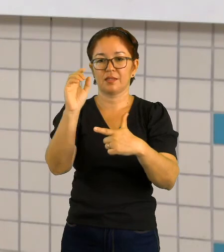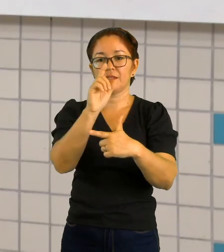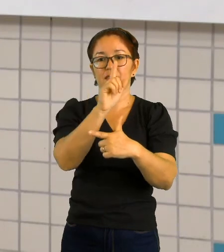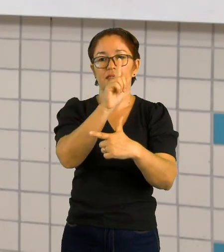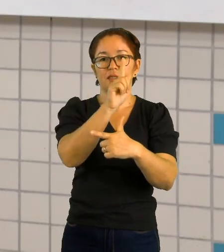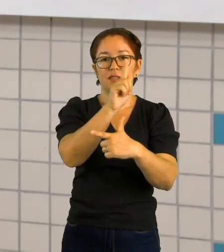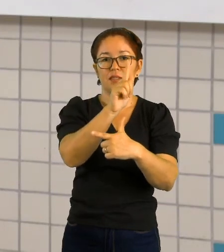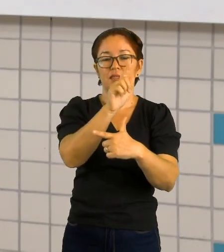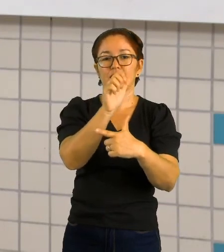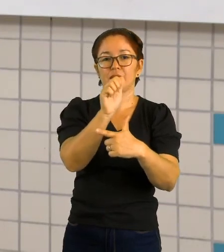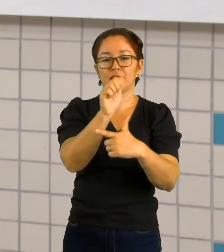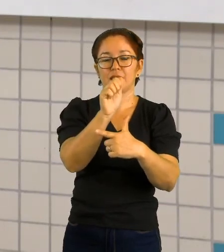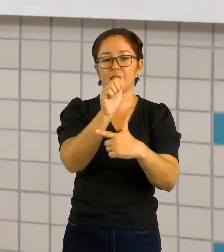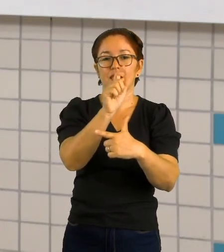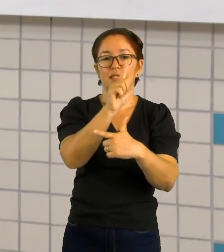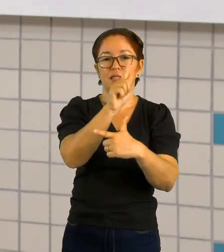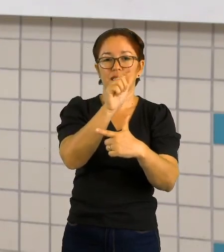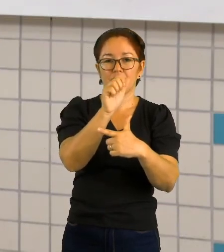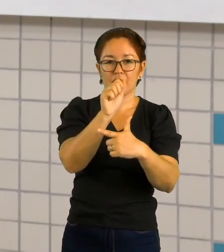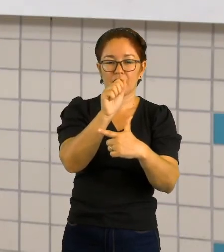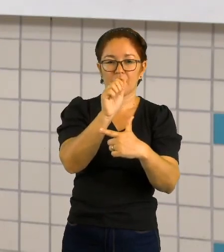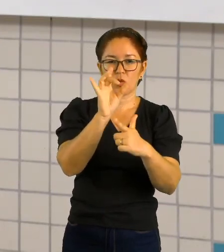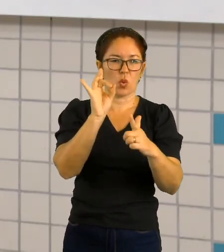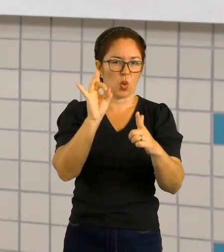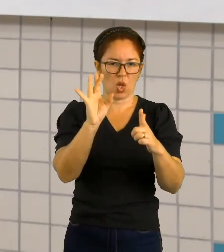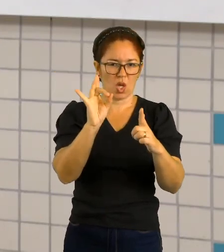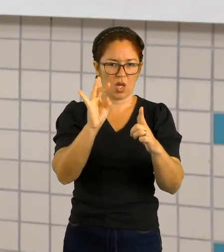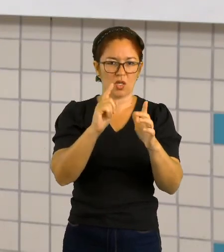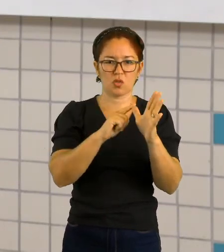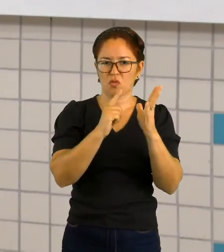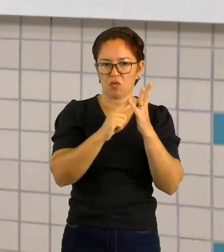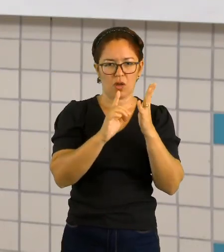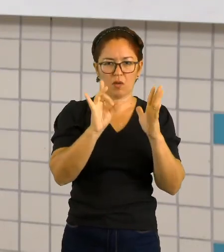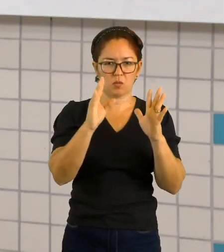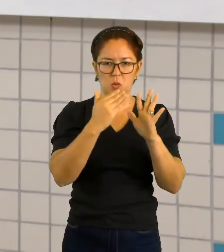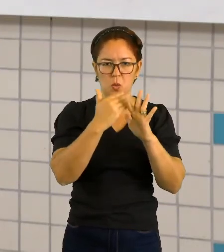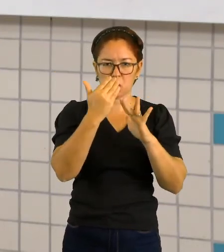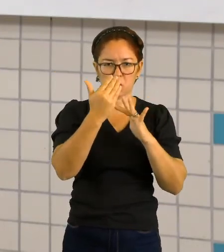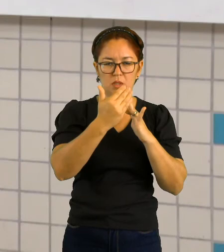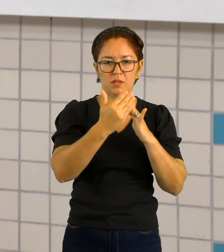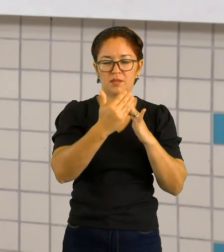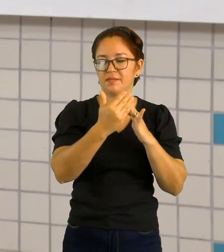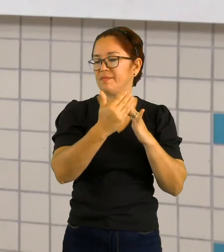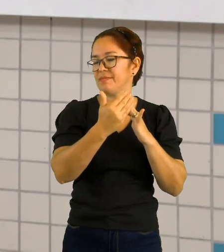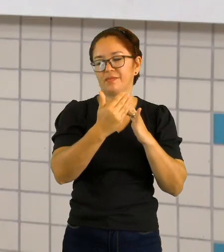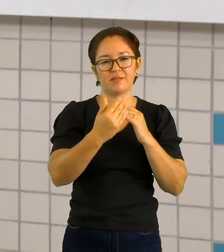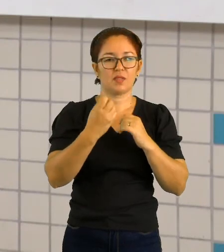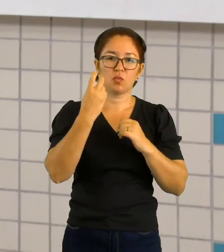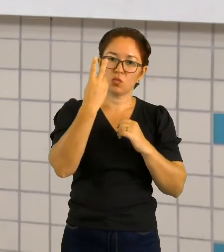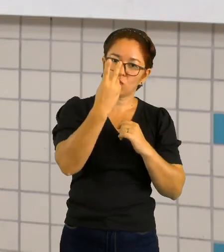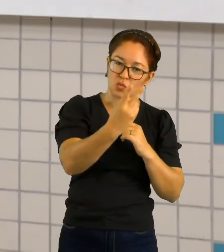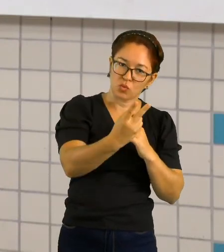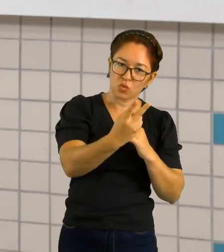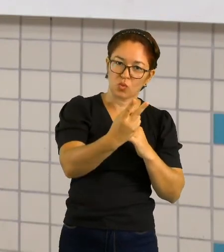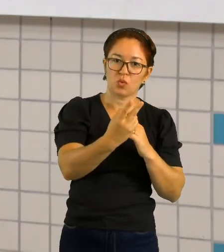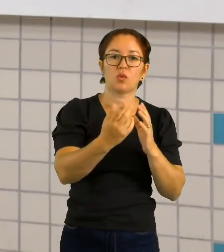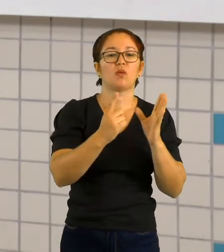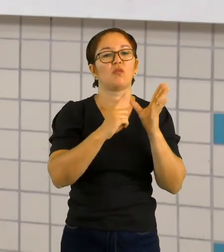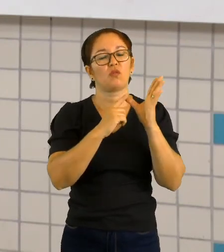por quê? Só vogal, só consoante? Ela é formada por consoante